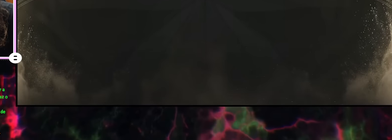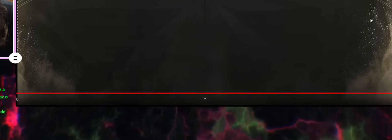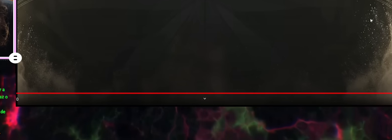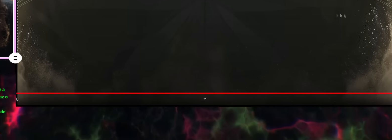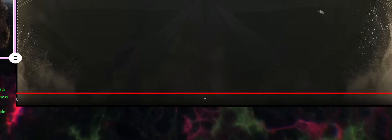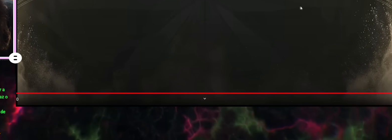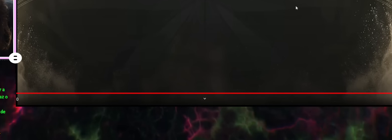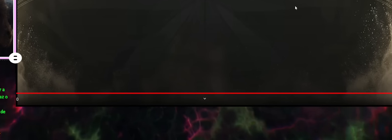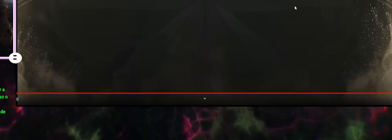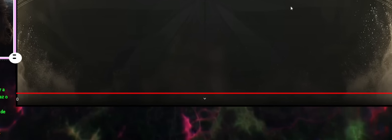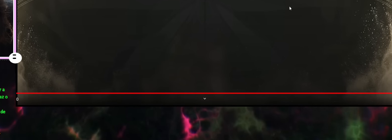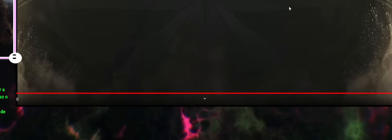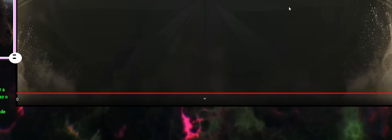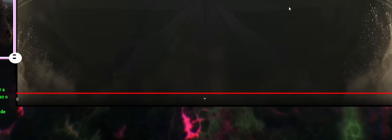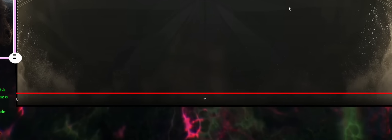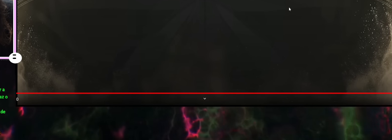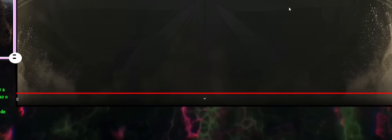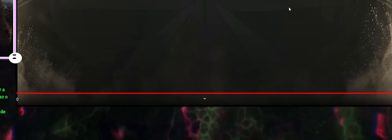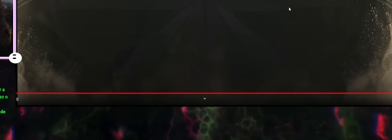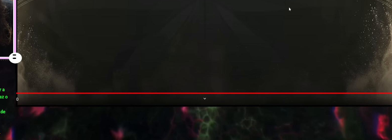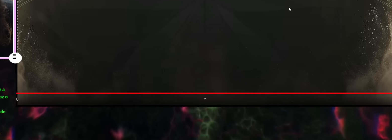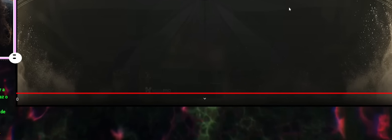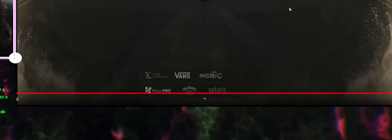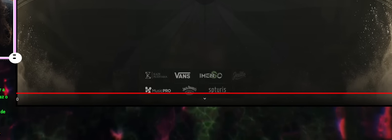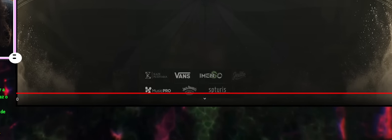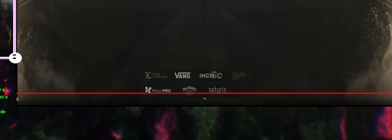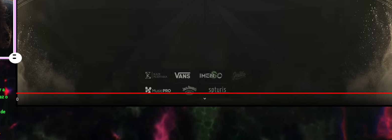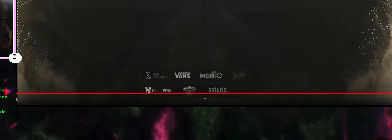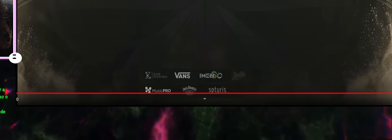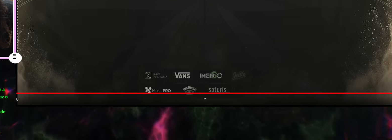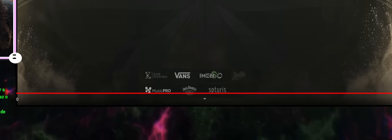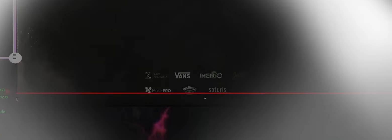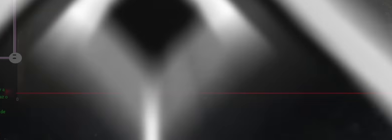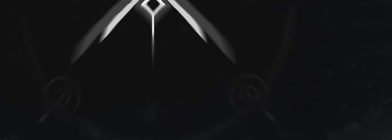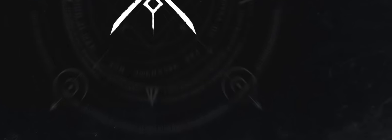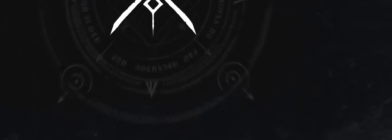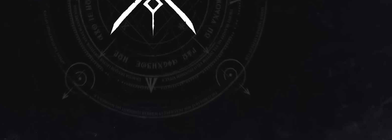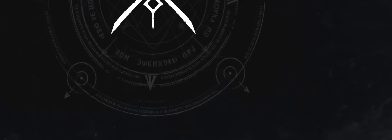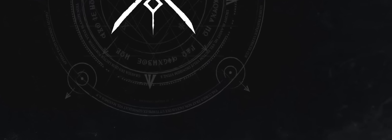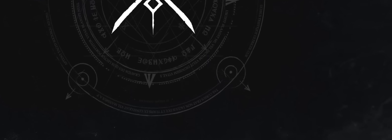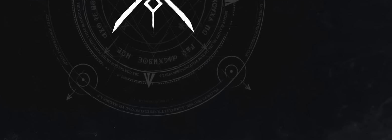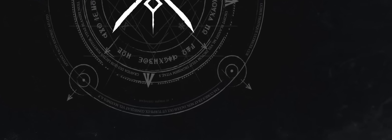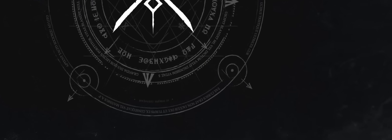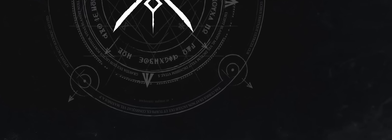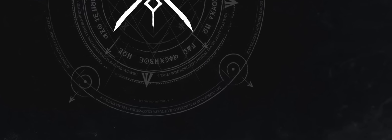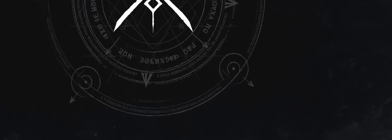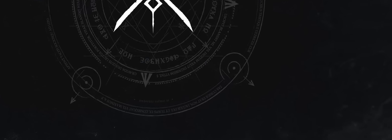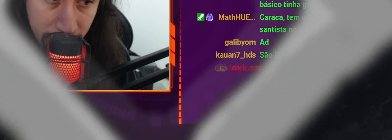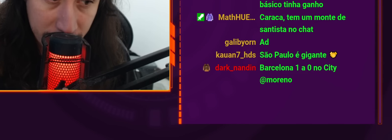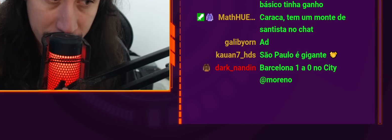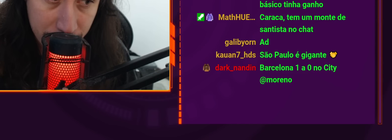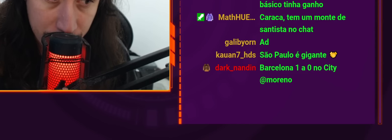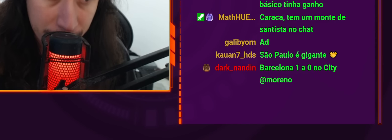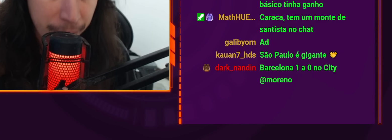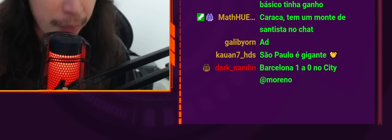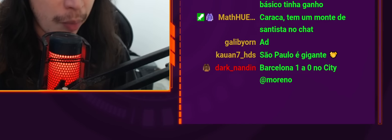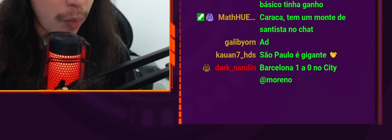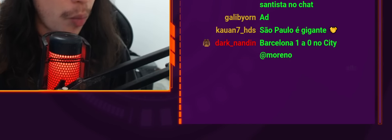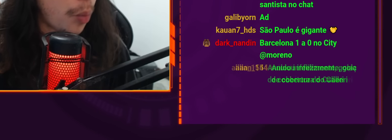Salve o Madalena, salve Zona Leste, salve Vitória. É, tamo na transição, Tá tudo sob, controle. Vai dar pra esperar a galera de